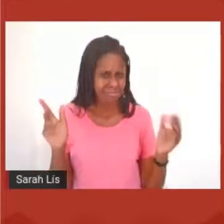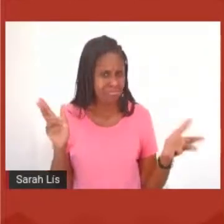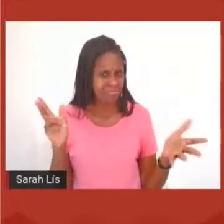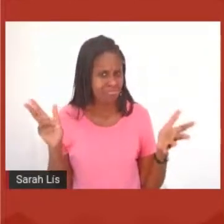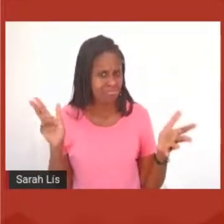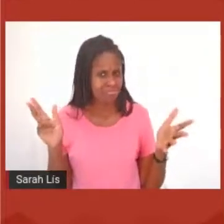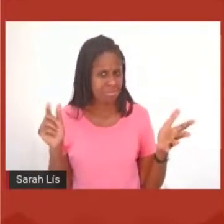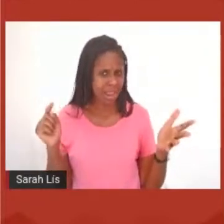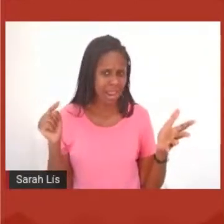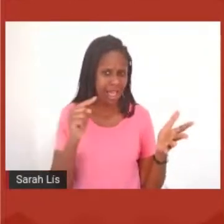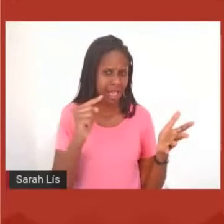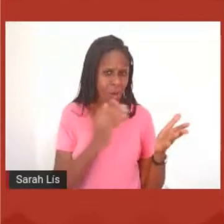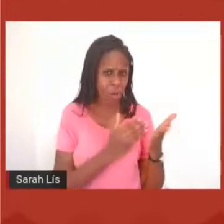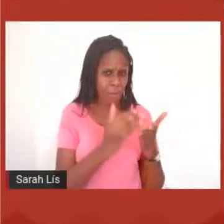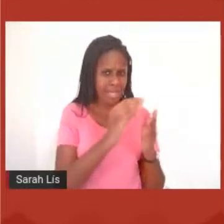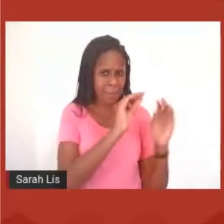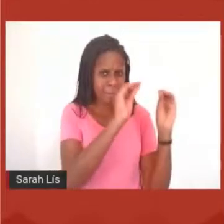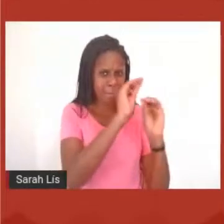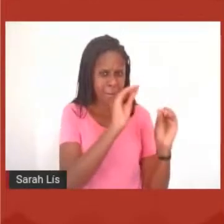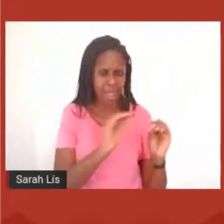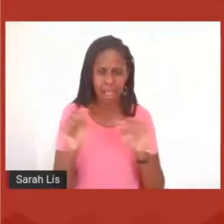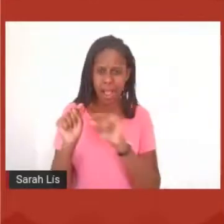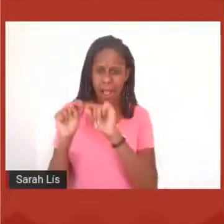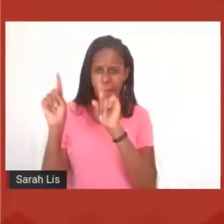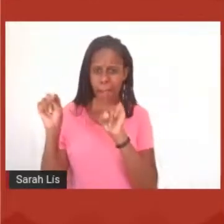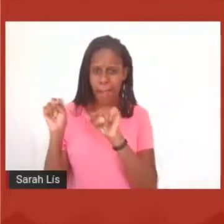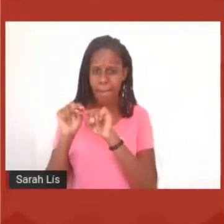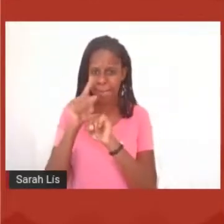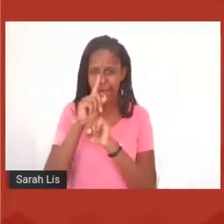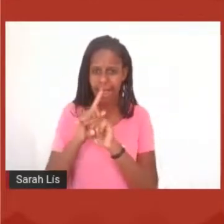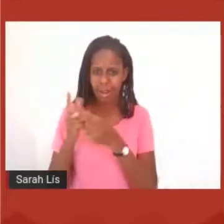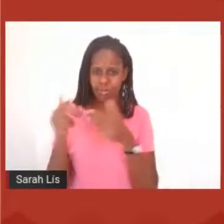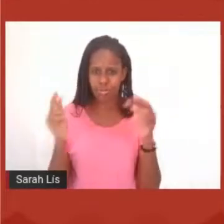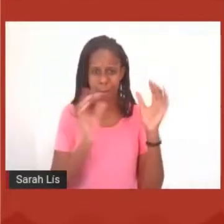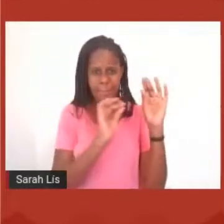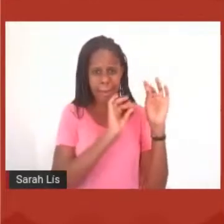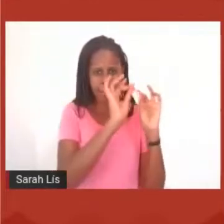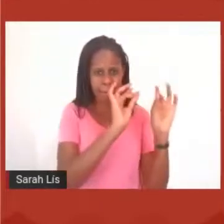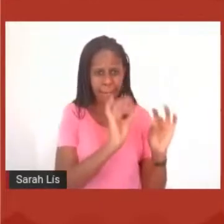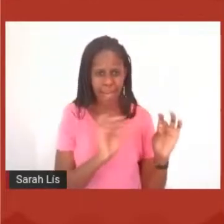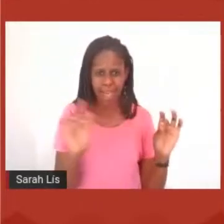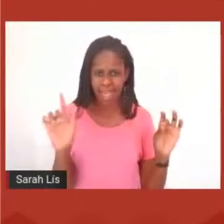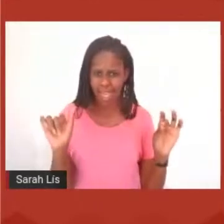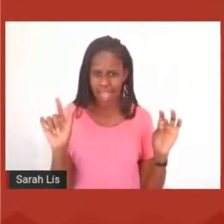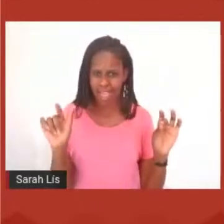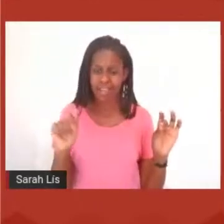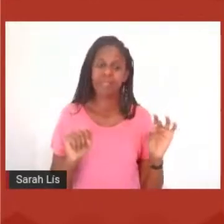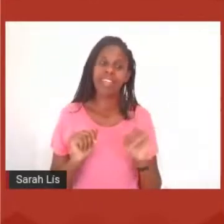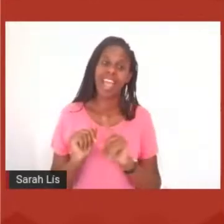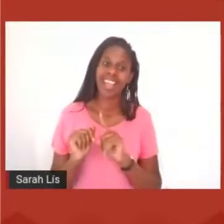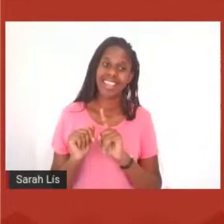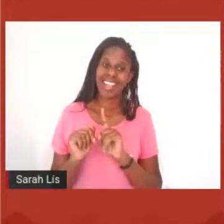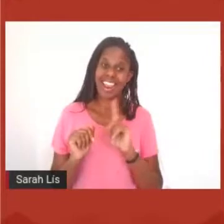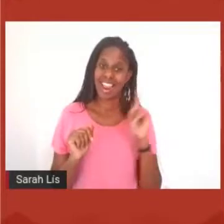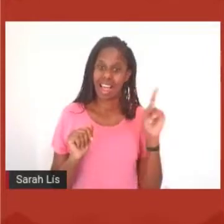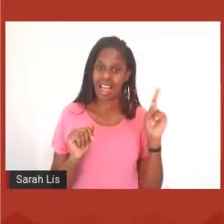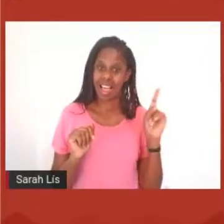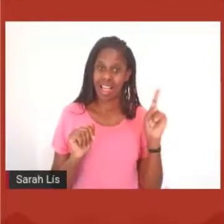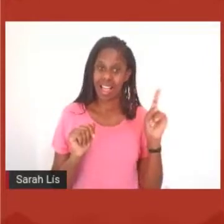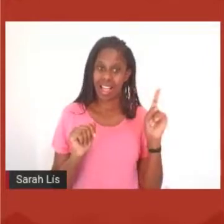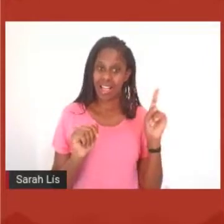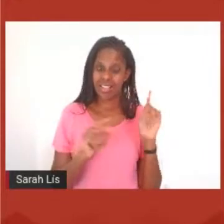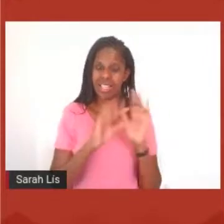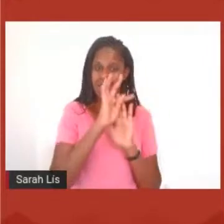lá, post-its? Sim, o pessoal já está postando lá. É que a nossa tela aqui está parada porque o Armando que